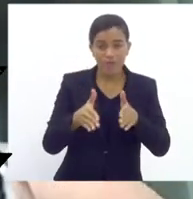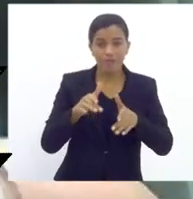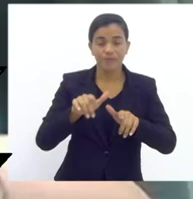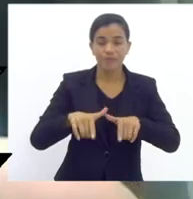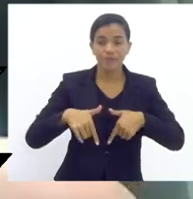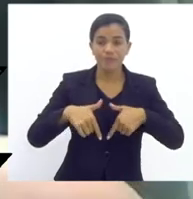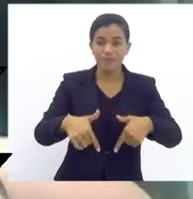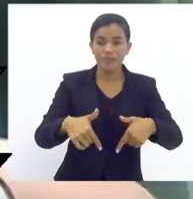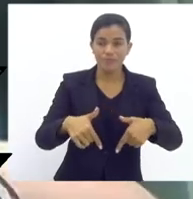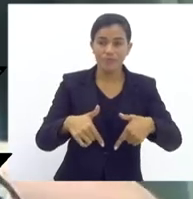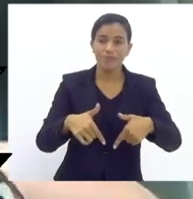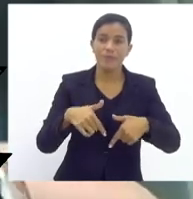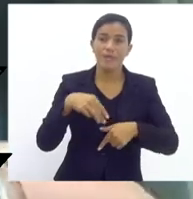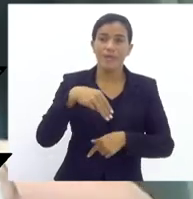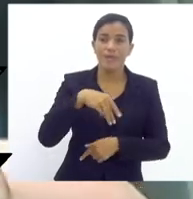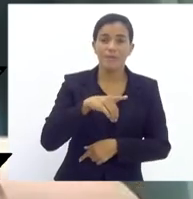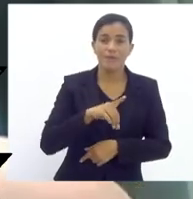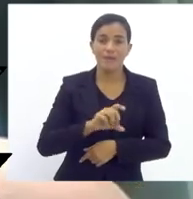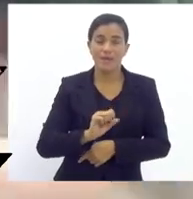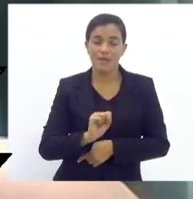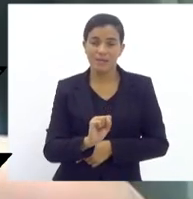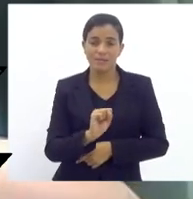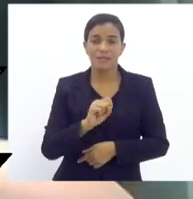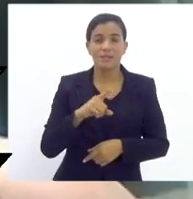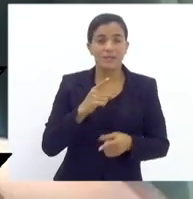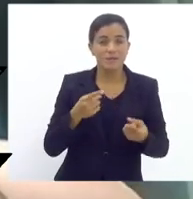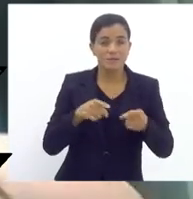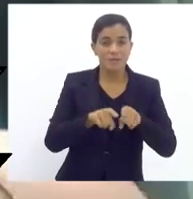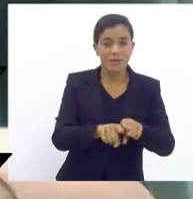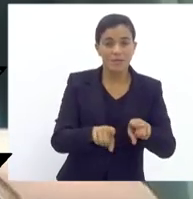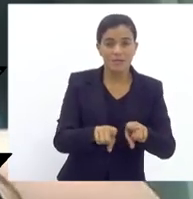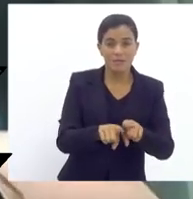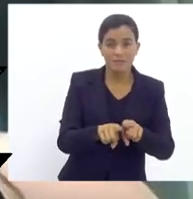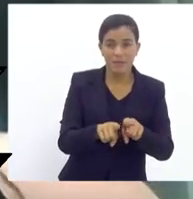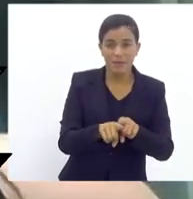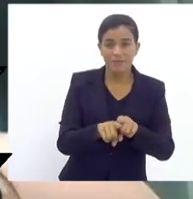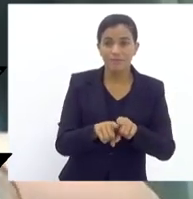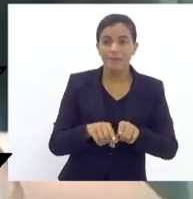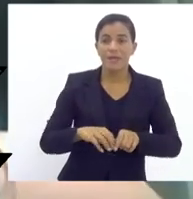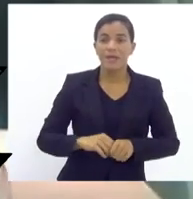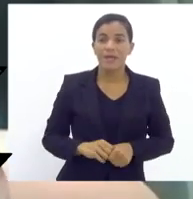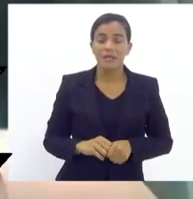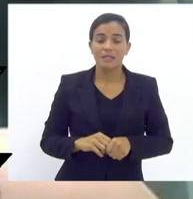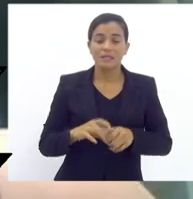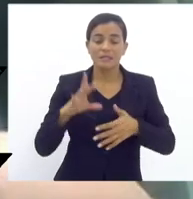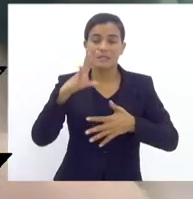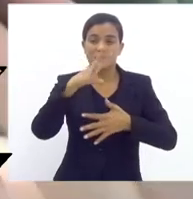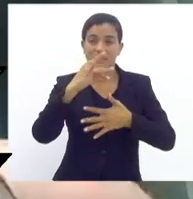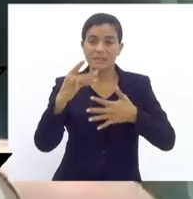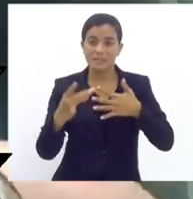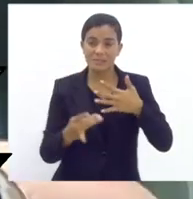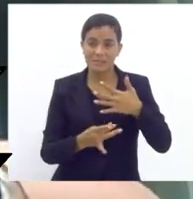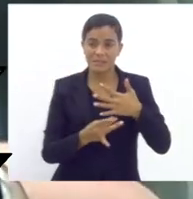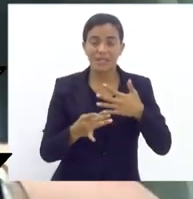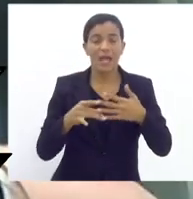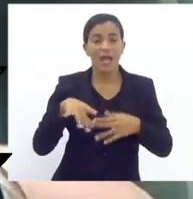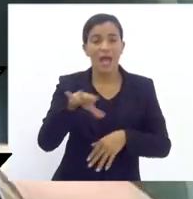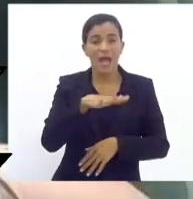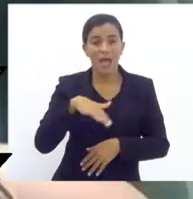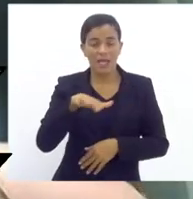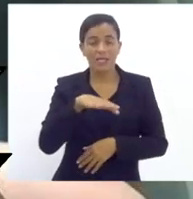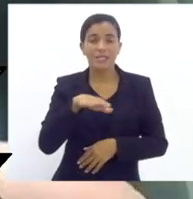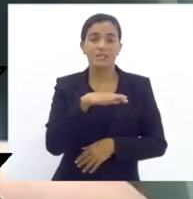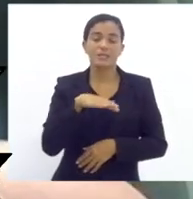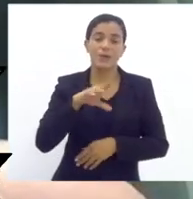do MDS dentro da temática nem paralelo acho que é importante a gente destacar né a importância da acolhido humanitária né de